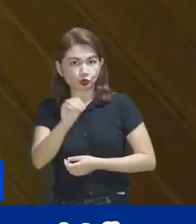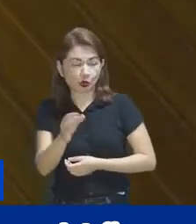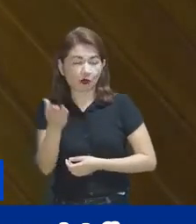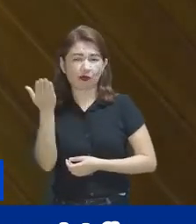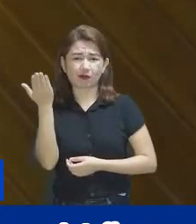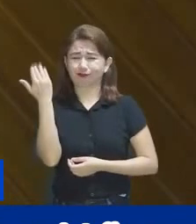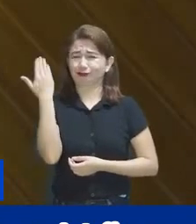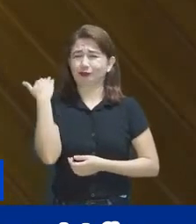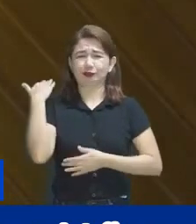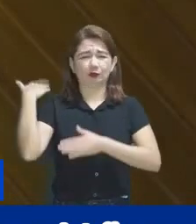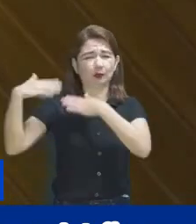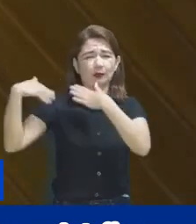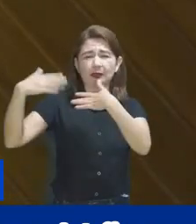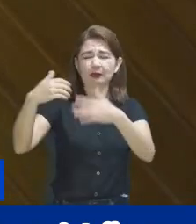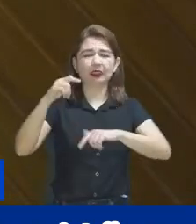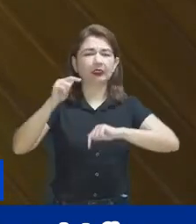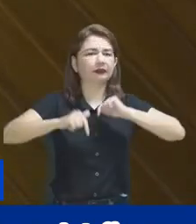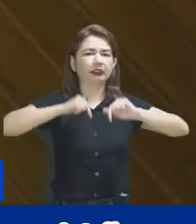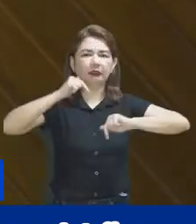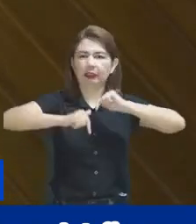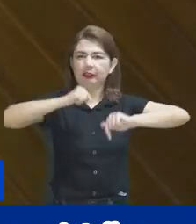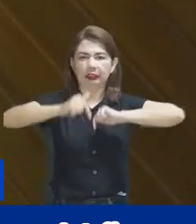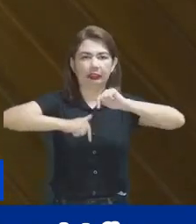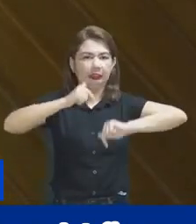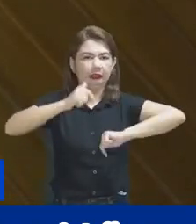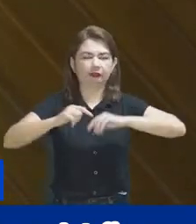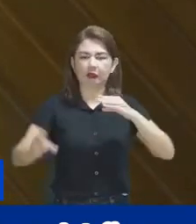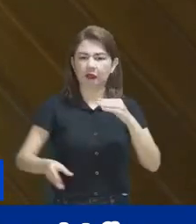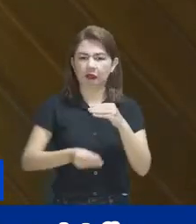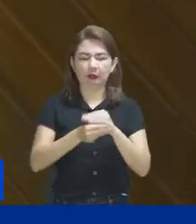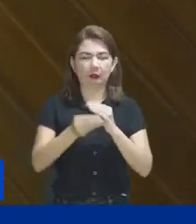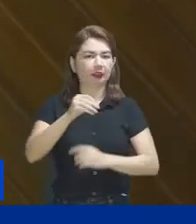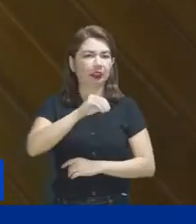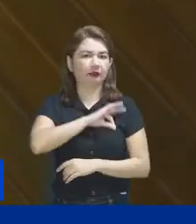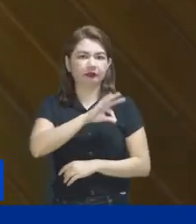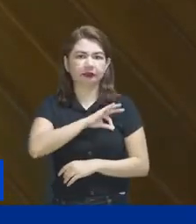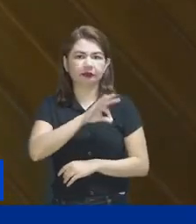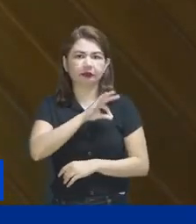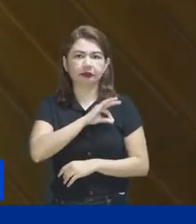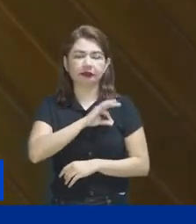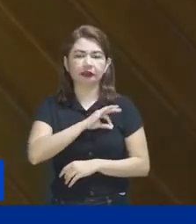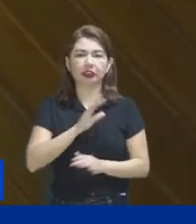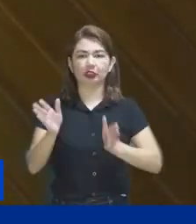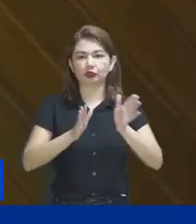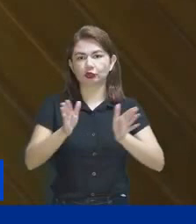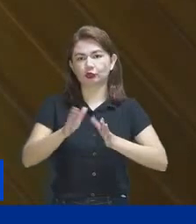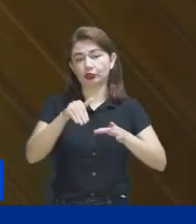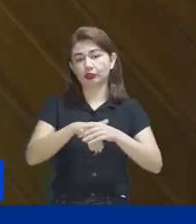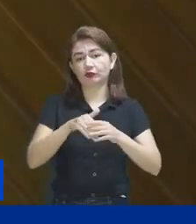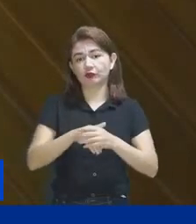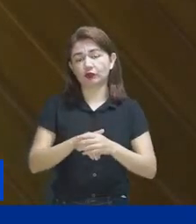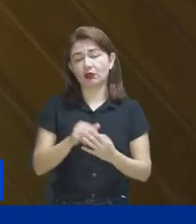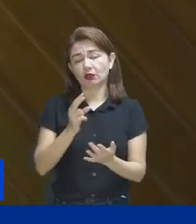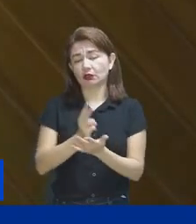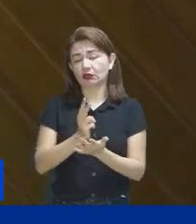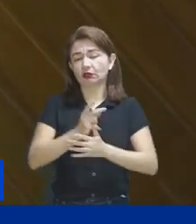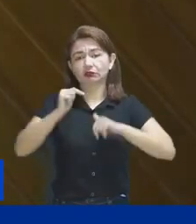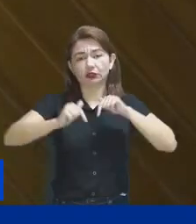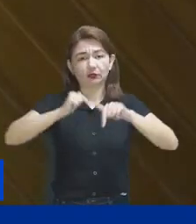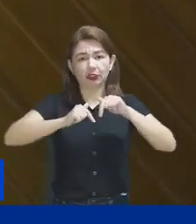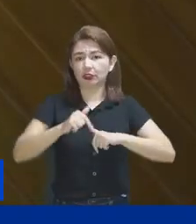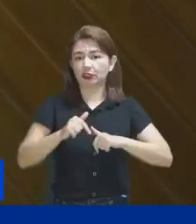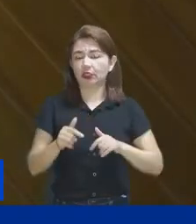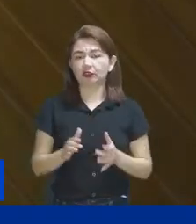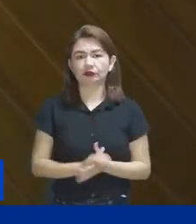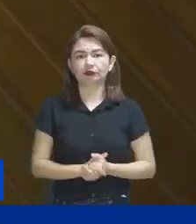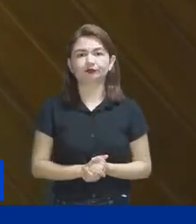antes da eleição, trabalhou para poder complementar sua renda durante a eleição e continua trabalhando até hoje, Excelência. E é por isso,